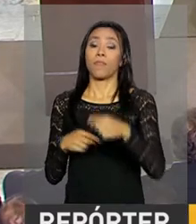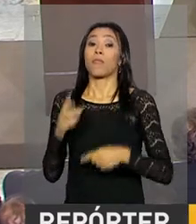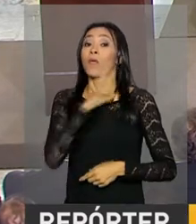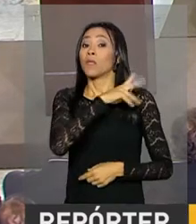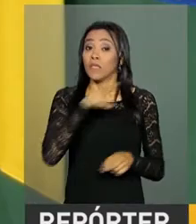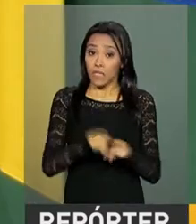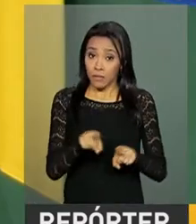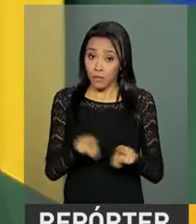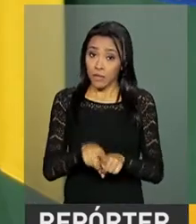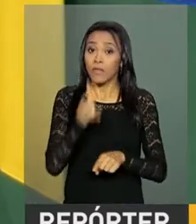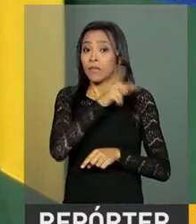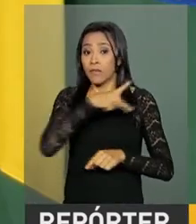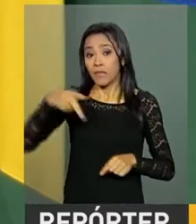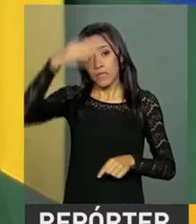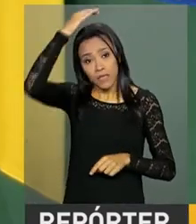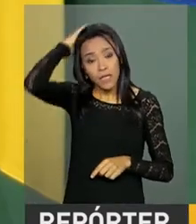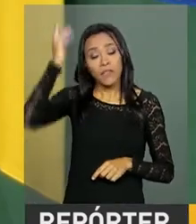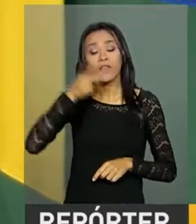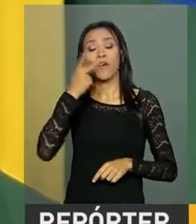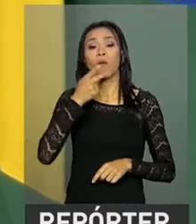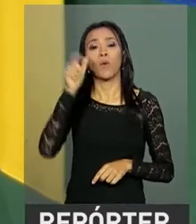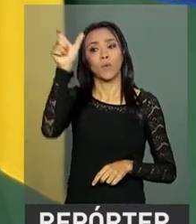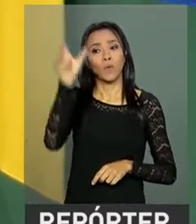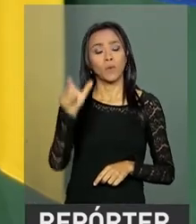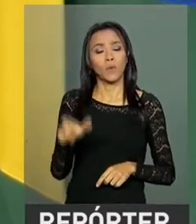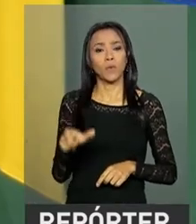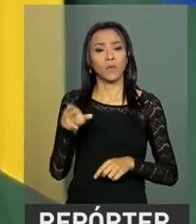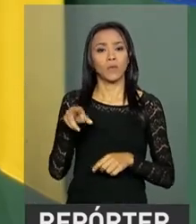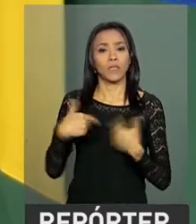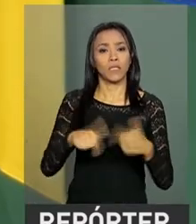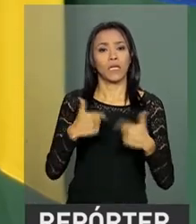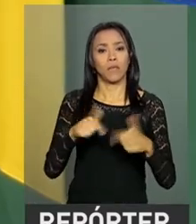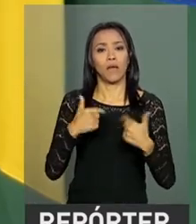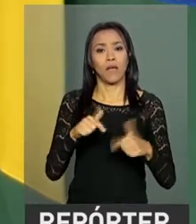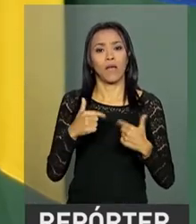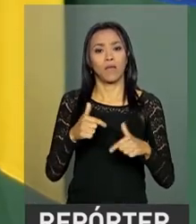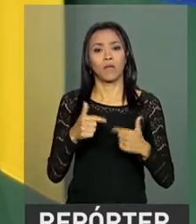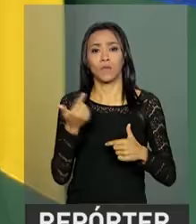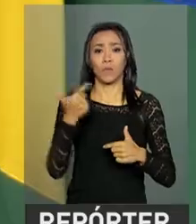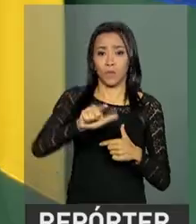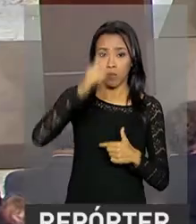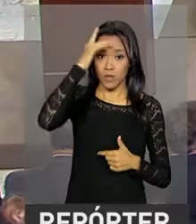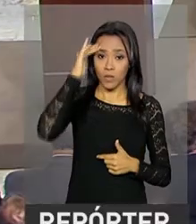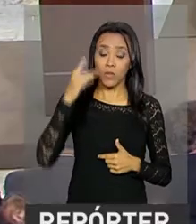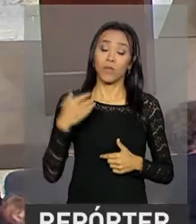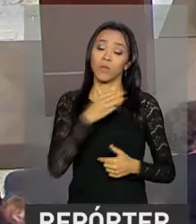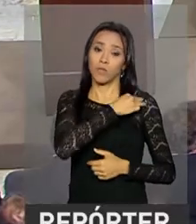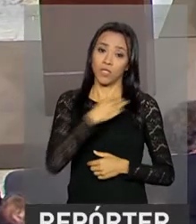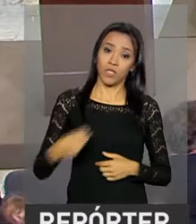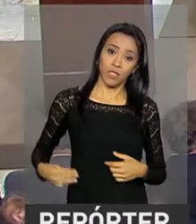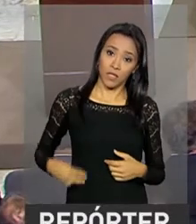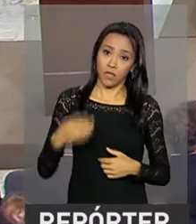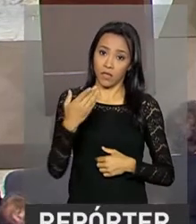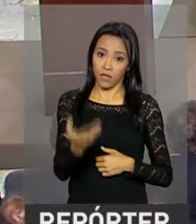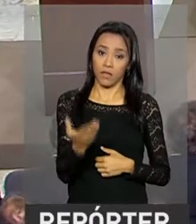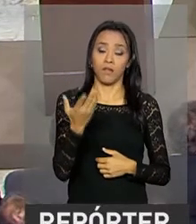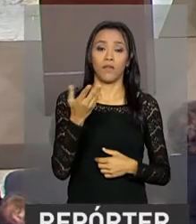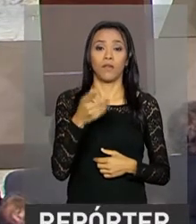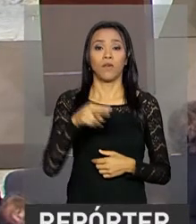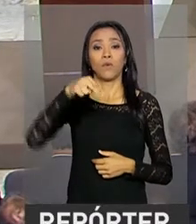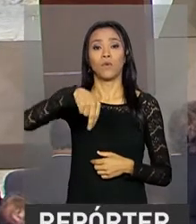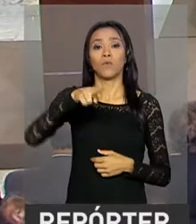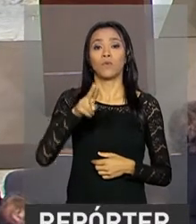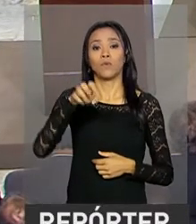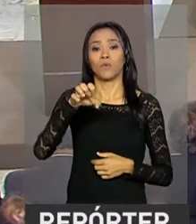destacou o trabalho de aloísio nunes à frente do ministério das relações exteriores nada melhor do que uma figura como